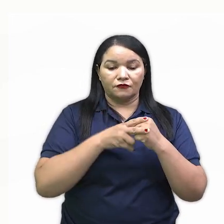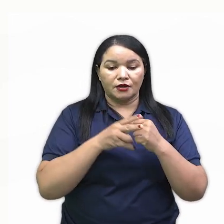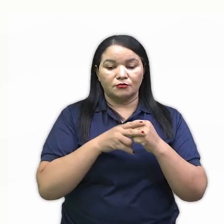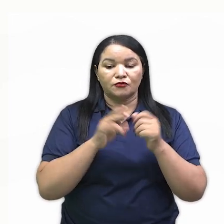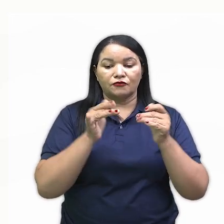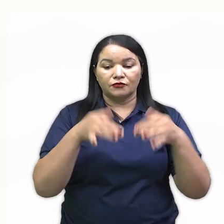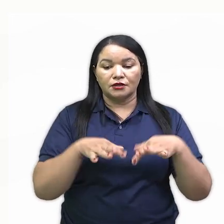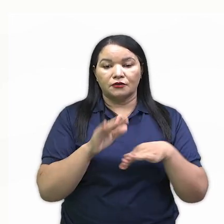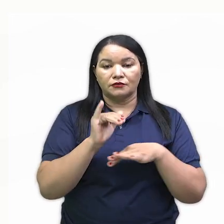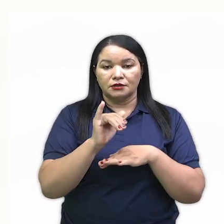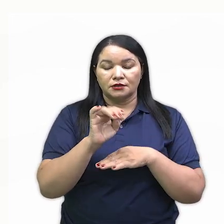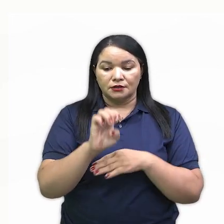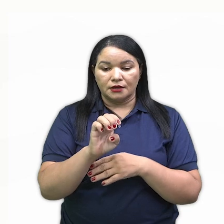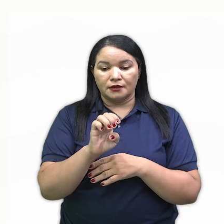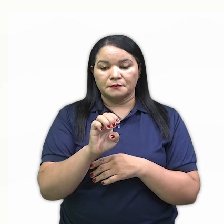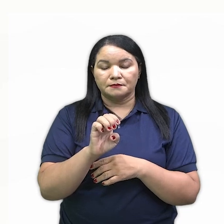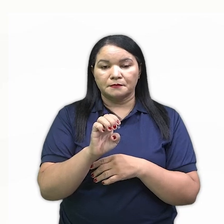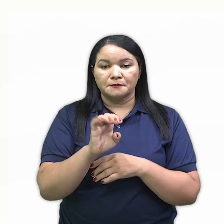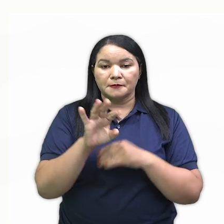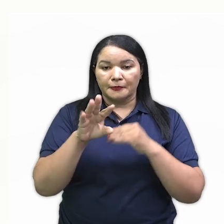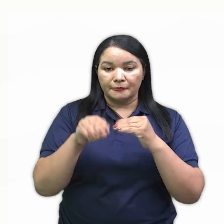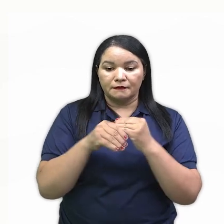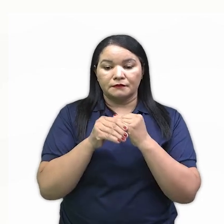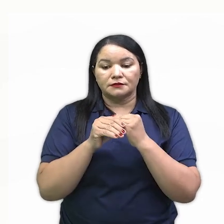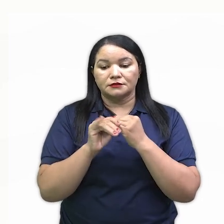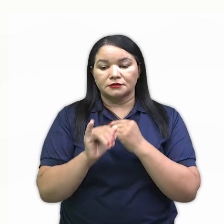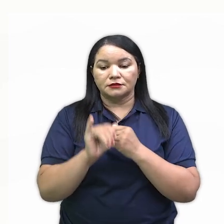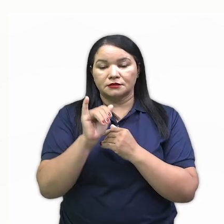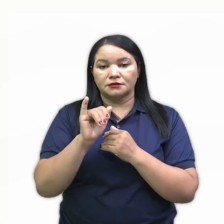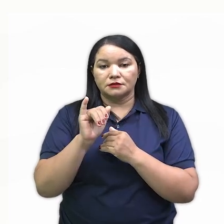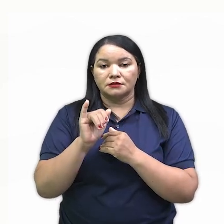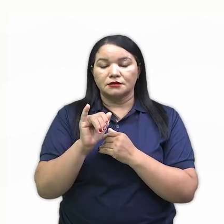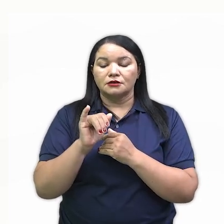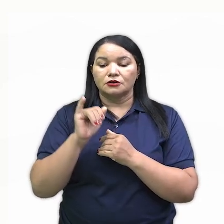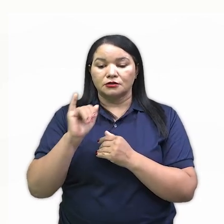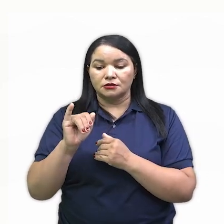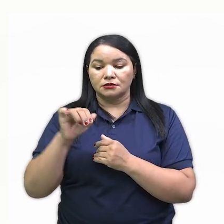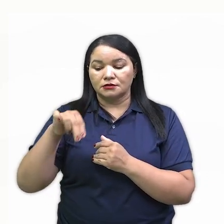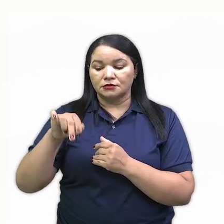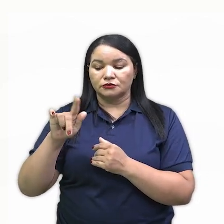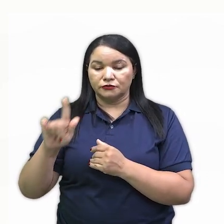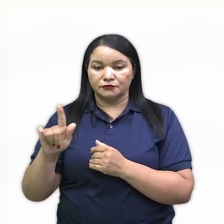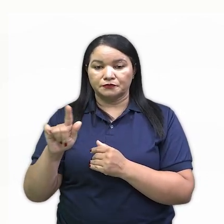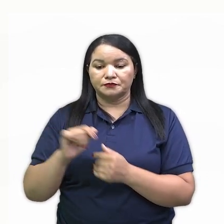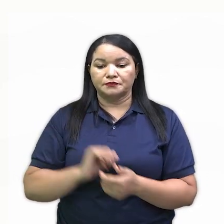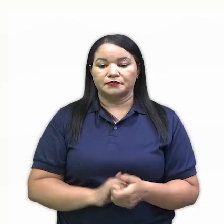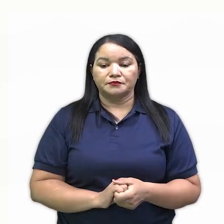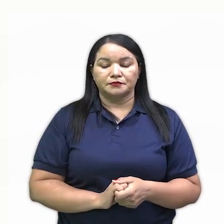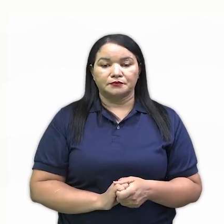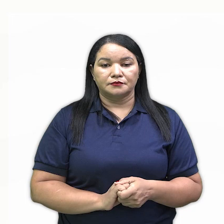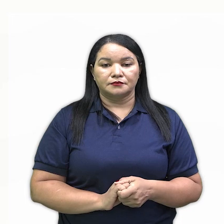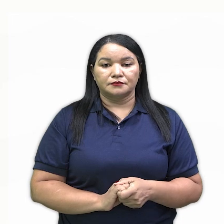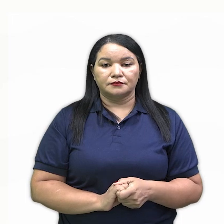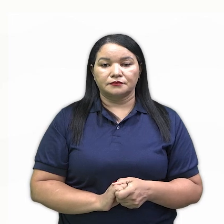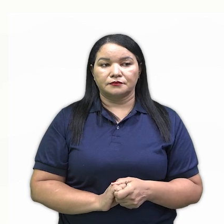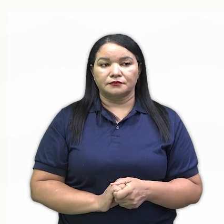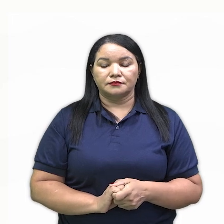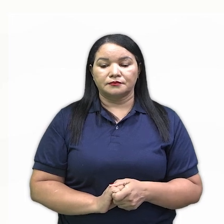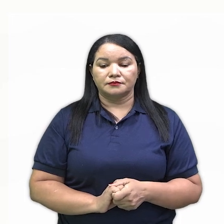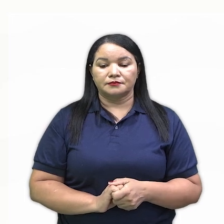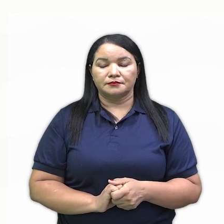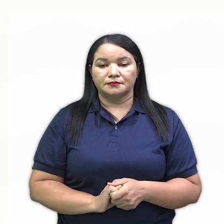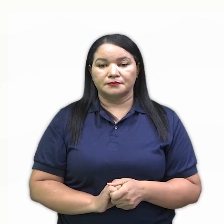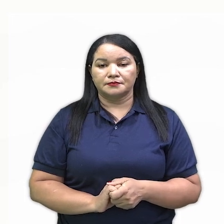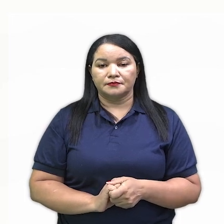ie, eu vou acrescentar o y e o ing, ok?